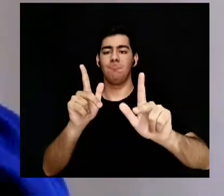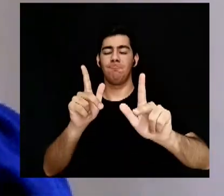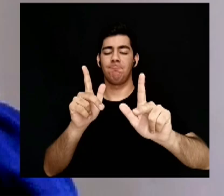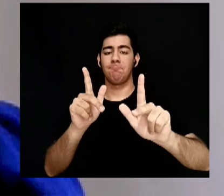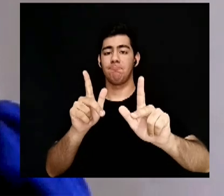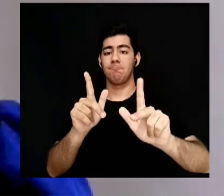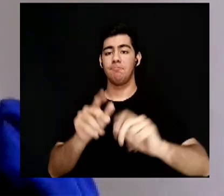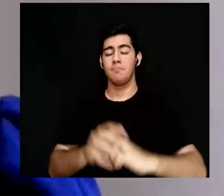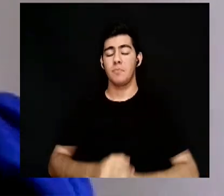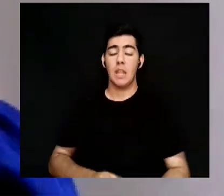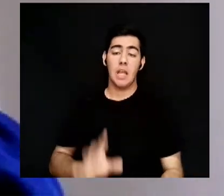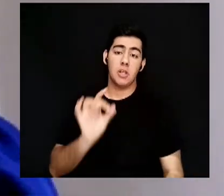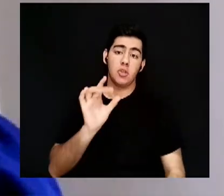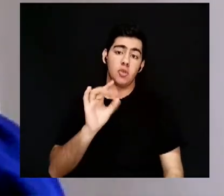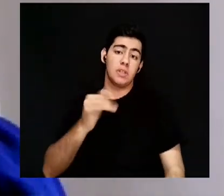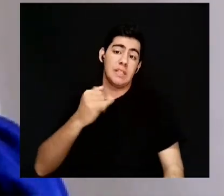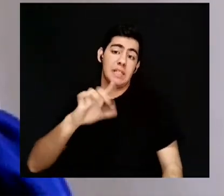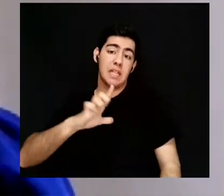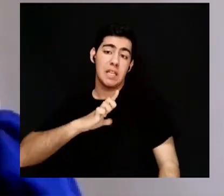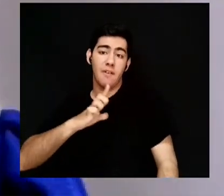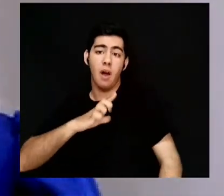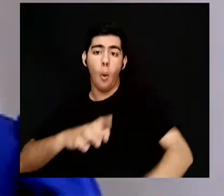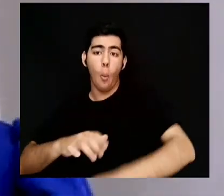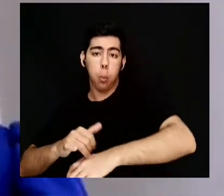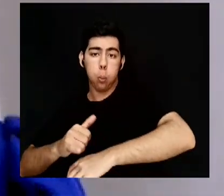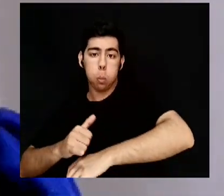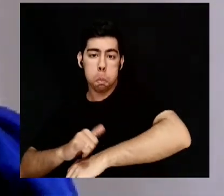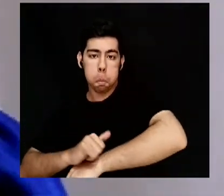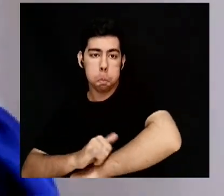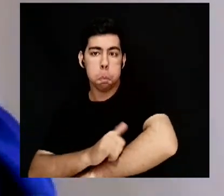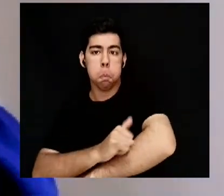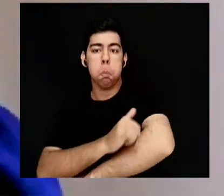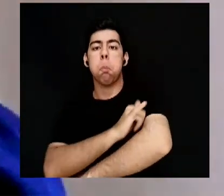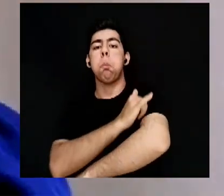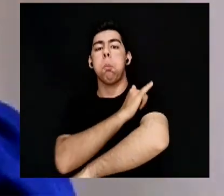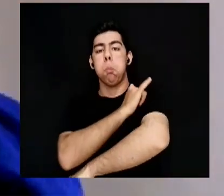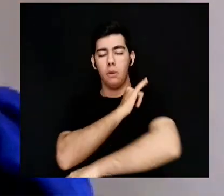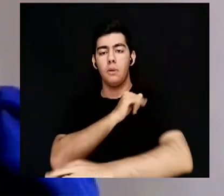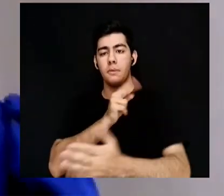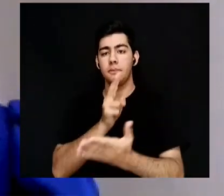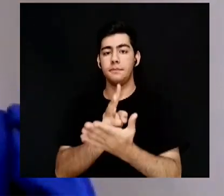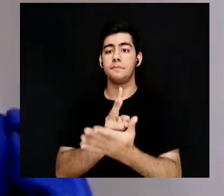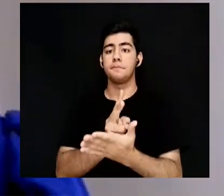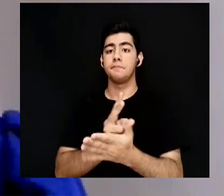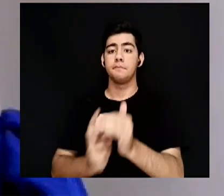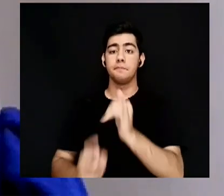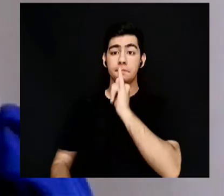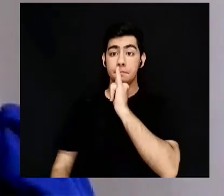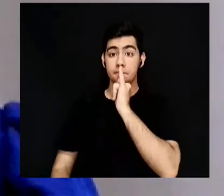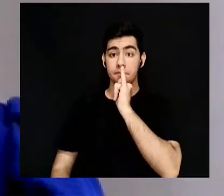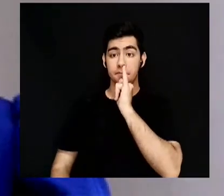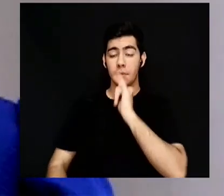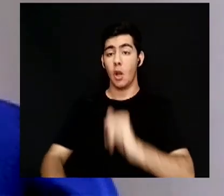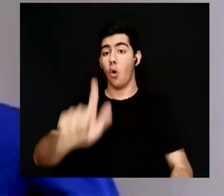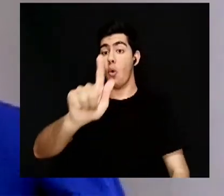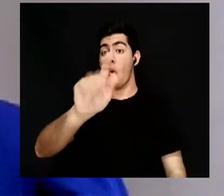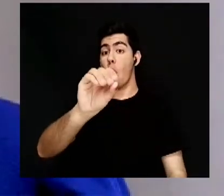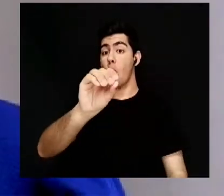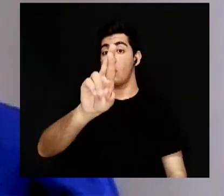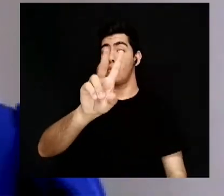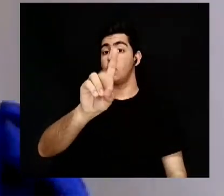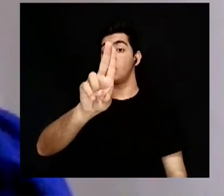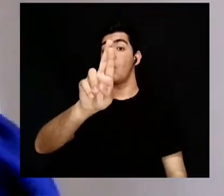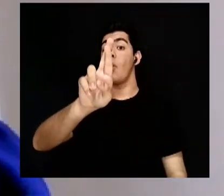excesso de gordura visceral, excesso de adiposidade, ou seja, excesso de gordura na barriga, onde não poderia